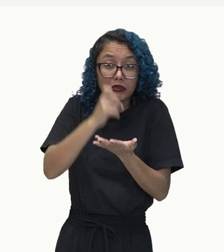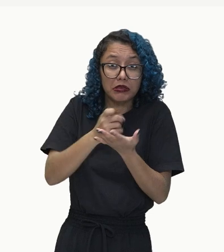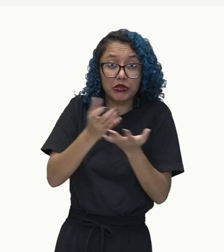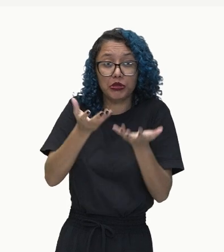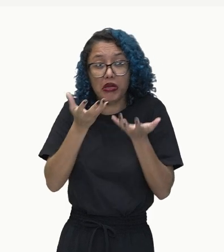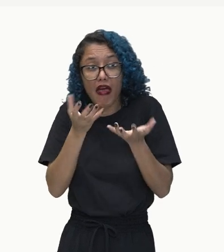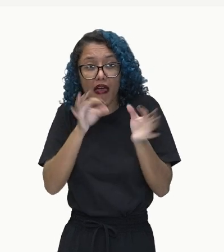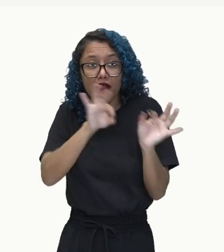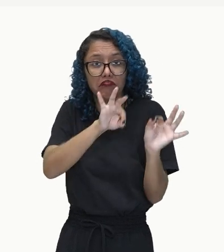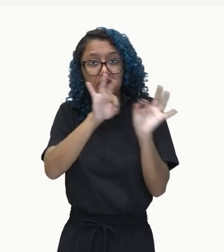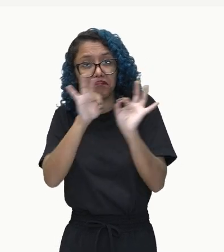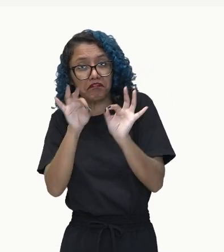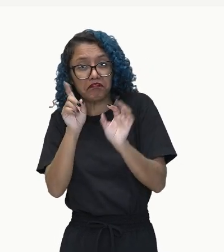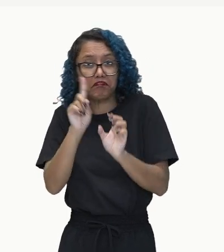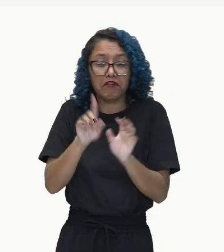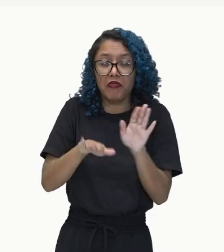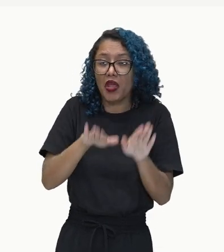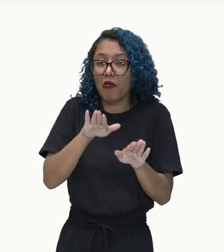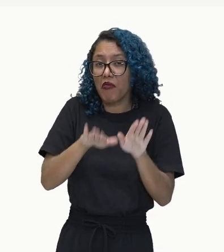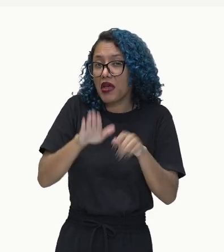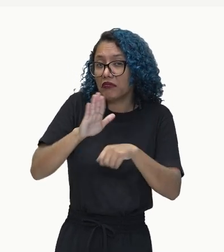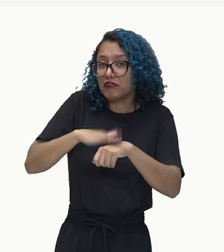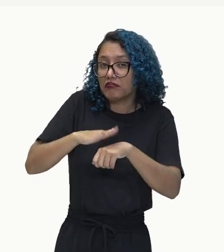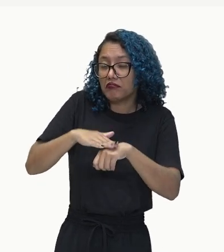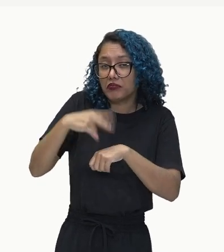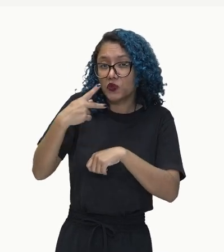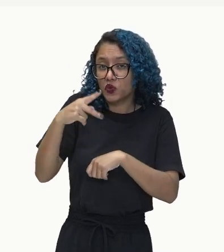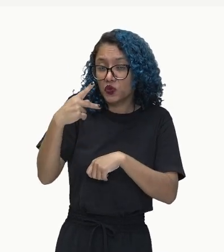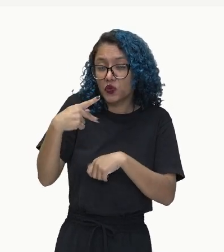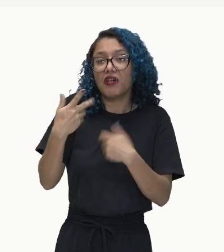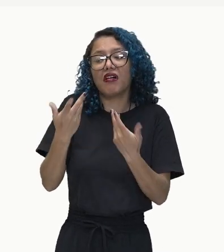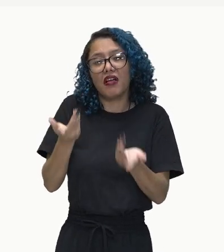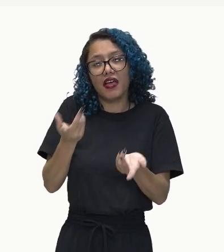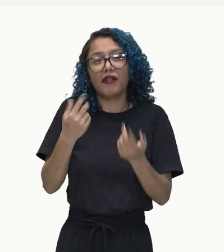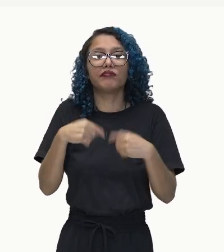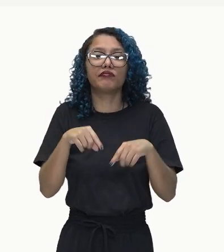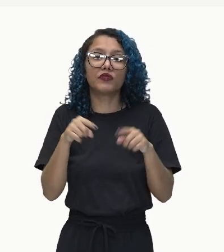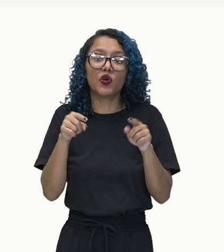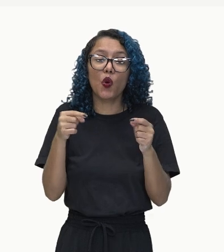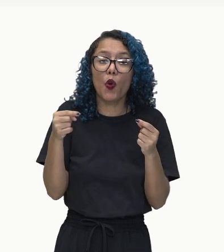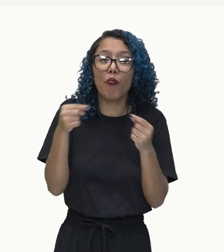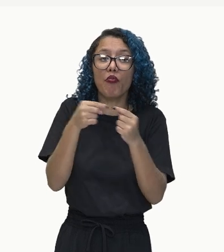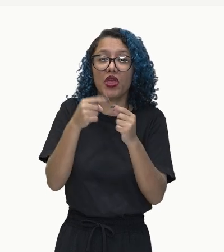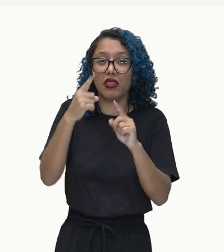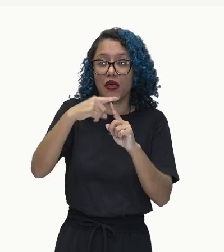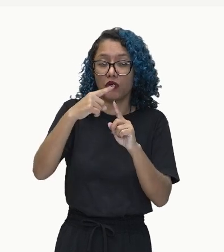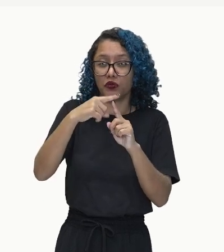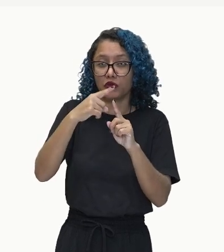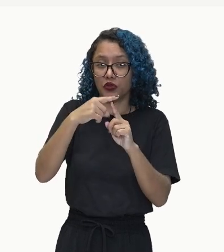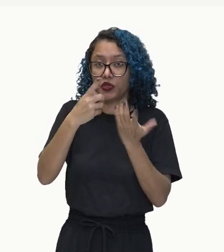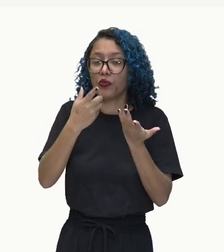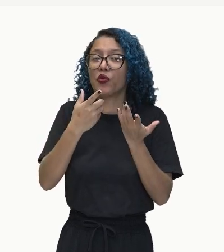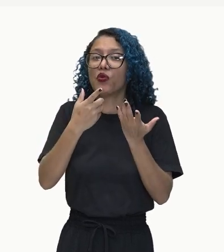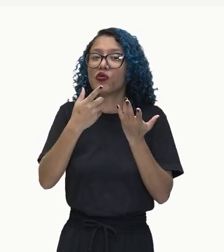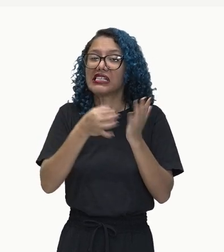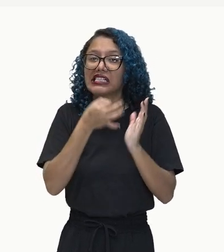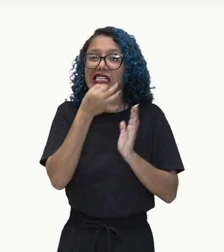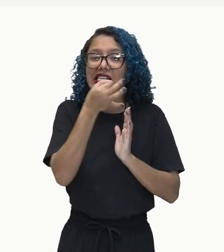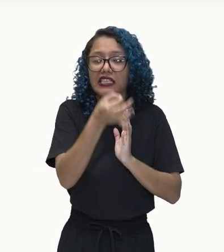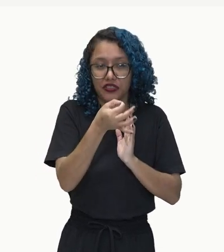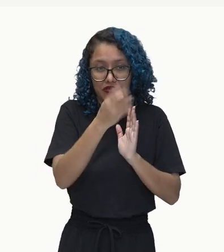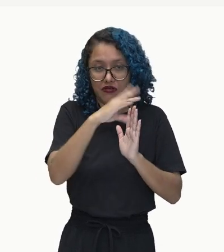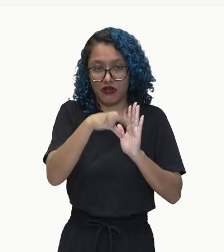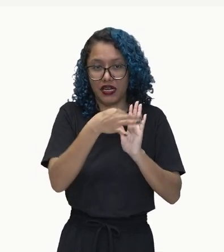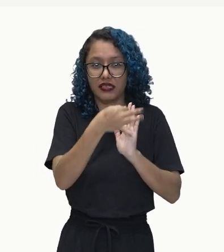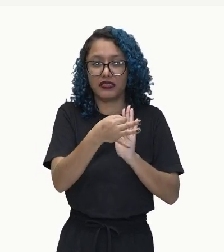né? Então as resenhas elas mostram aí esse estilo crítico e informativo, porque eles vão trazer informações a respeito desse produto, de um